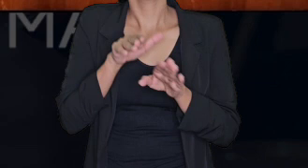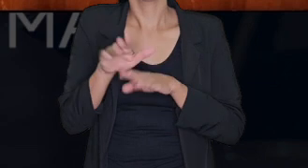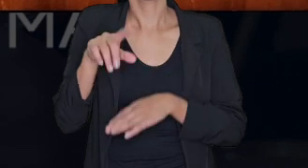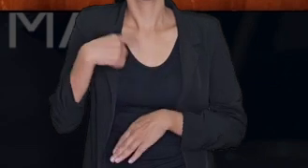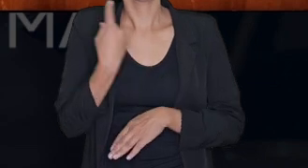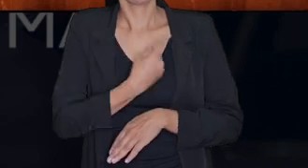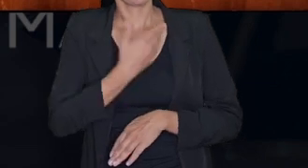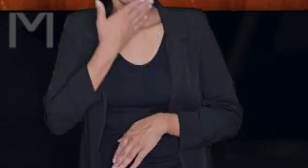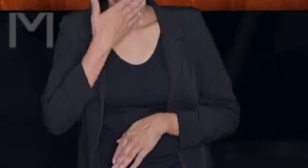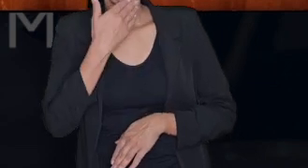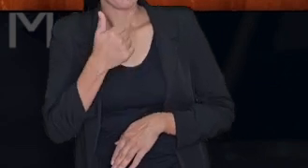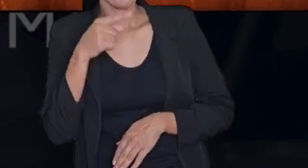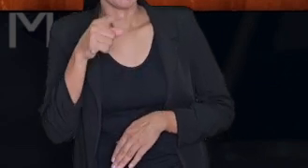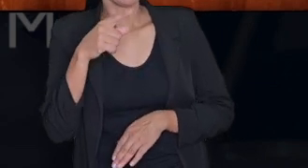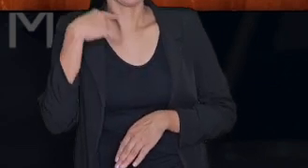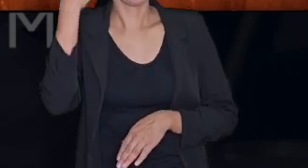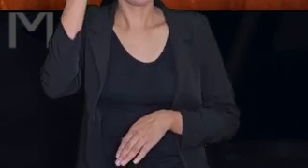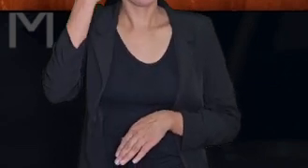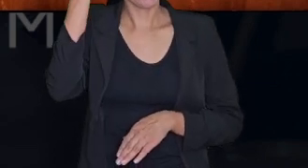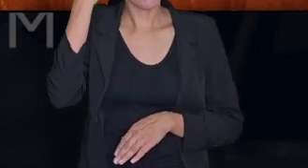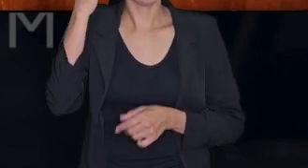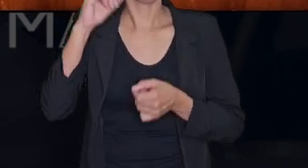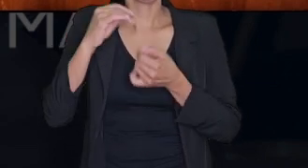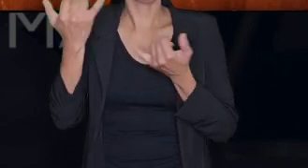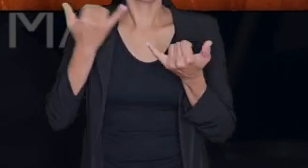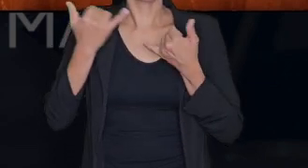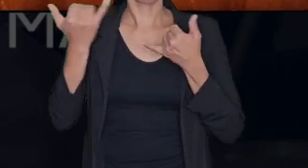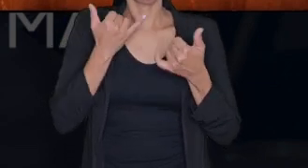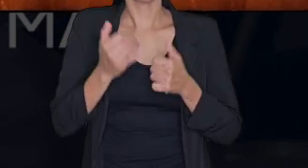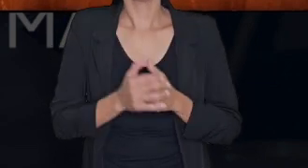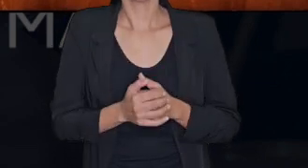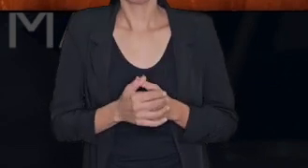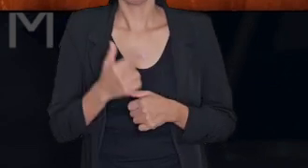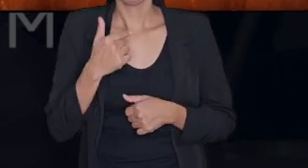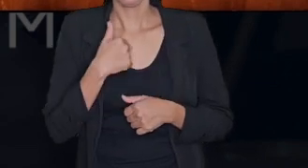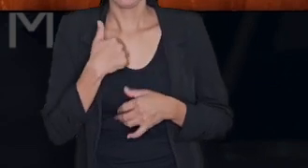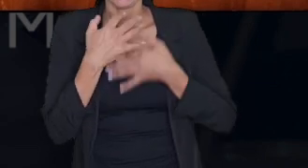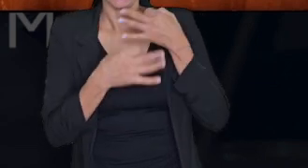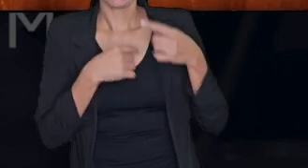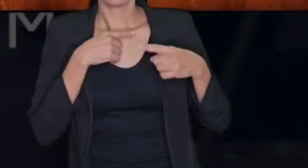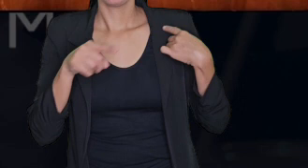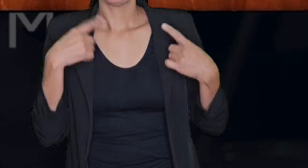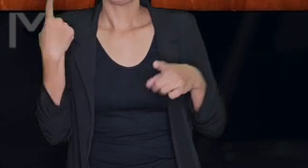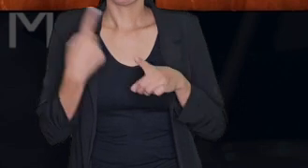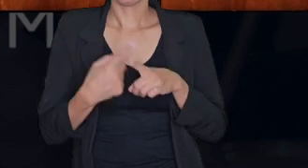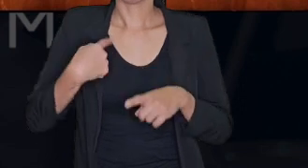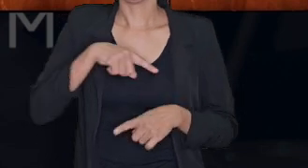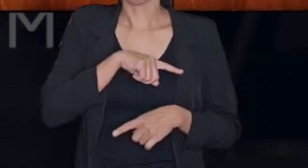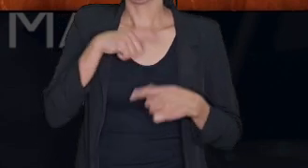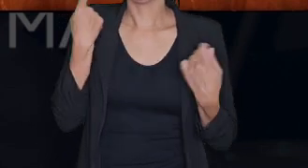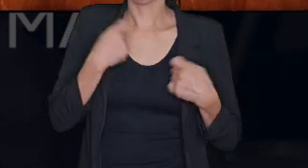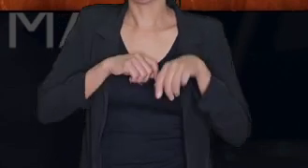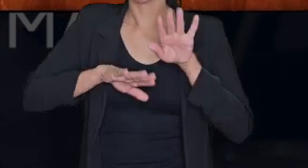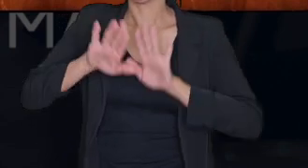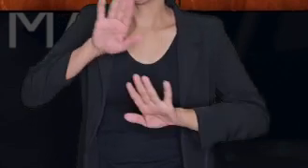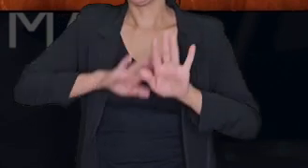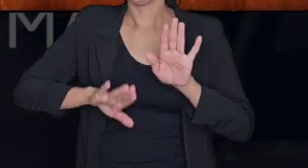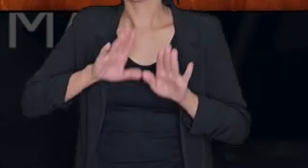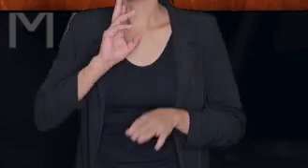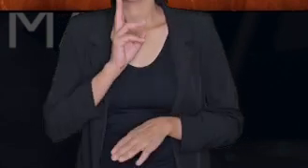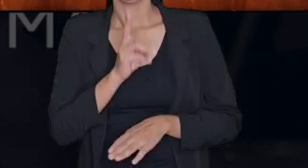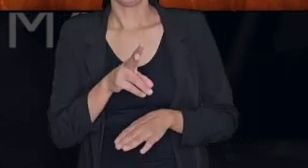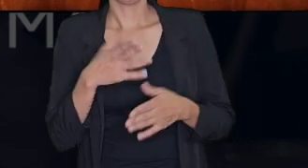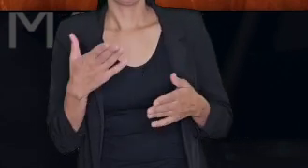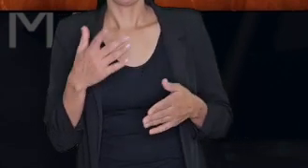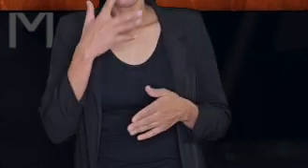lavro a escritura. Foi essa a orientação dos nossos melhores doutrinadores, né? Eu sou um crítico disso aqui